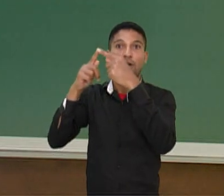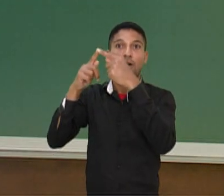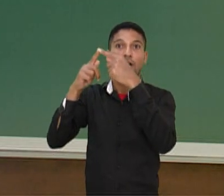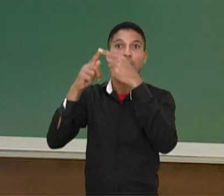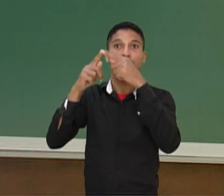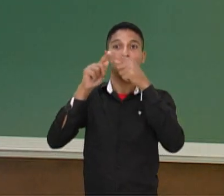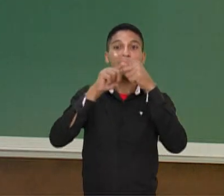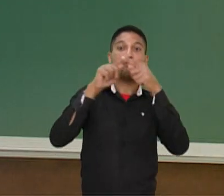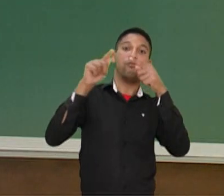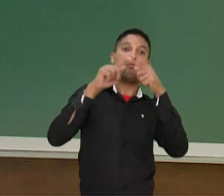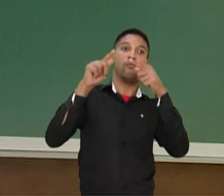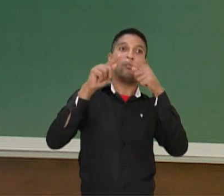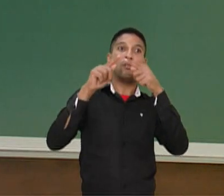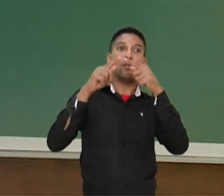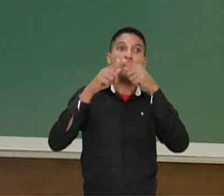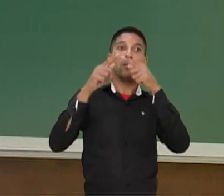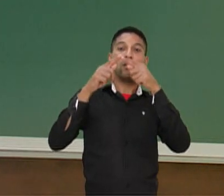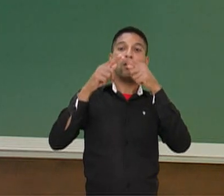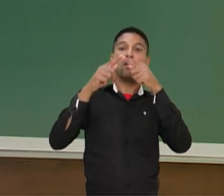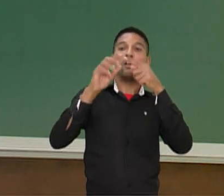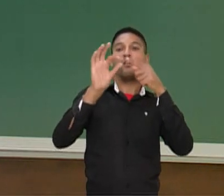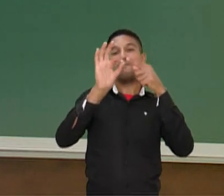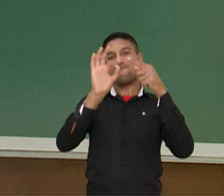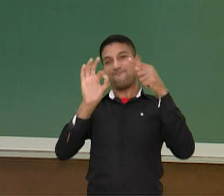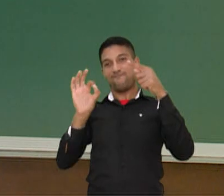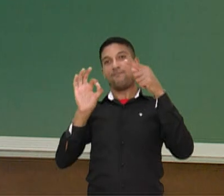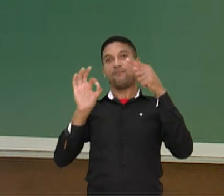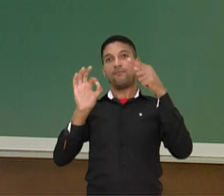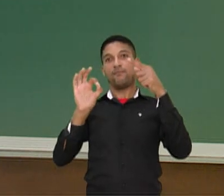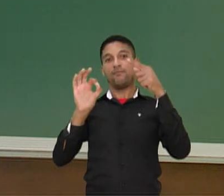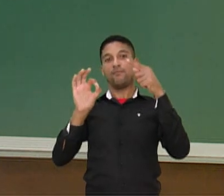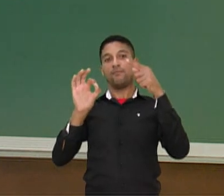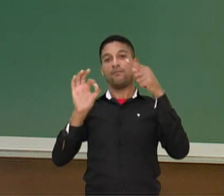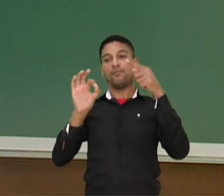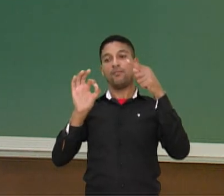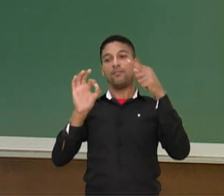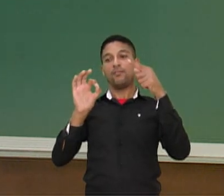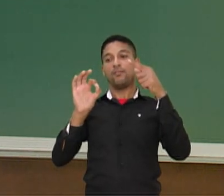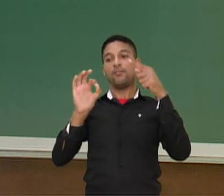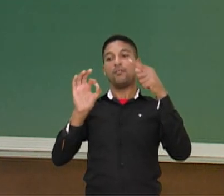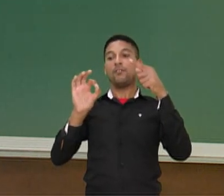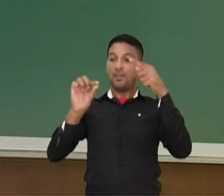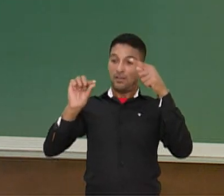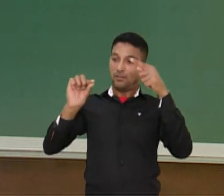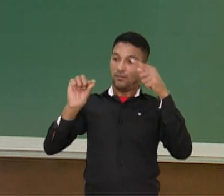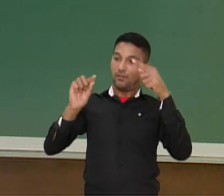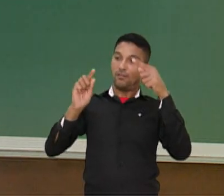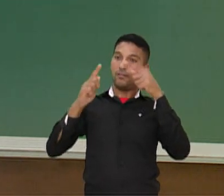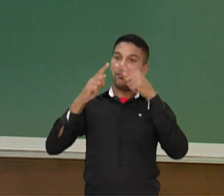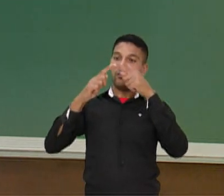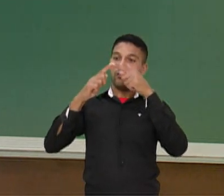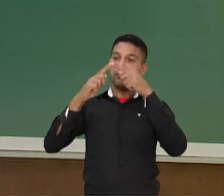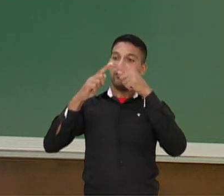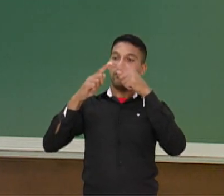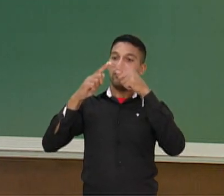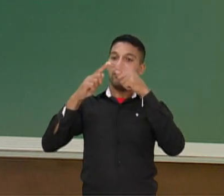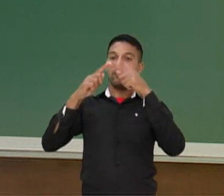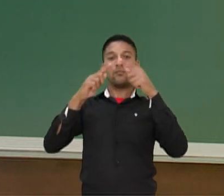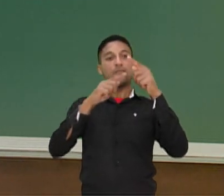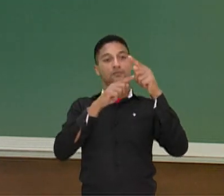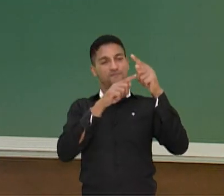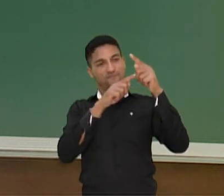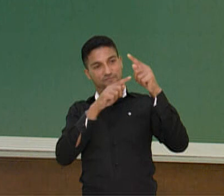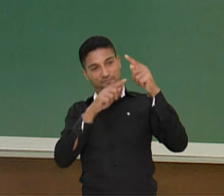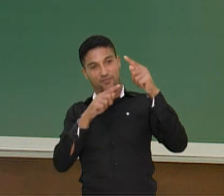um pouquinho. O outro lado e estiquei, sempre no mesmo sentido, tá bom? E daí, eu tenho o